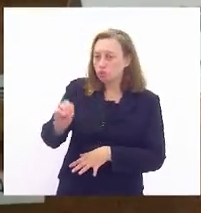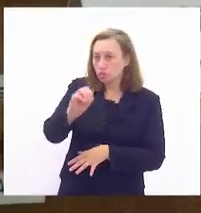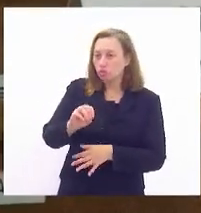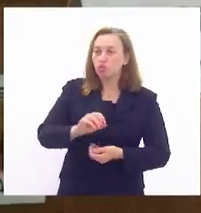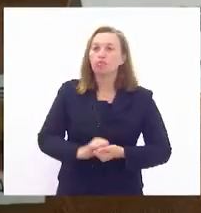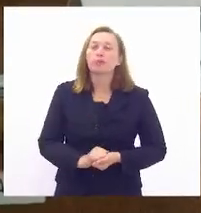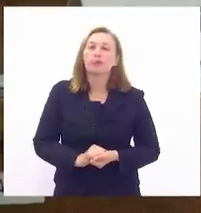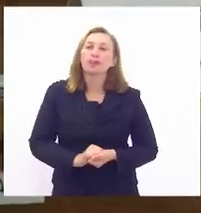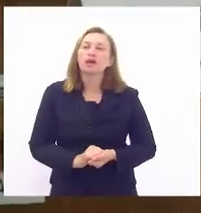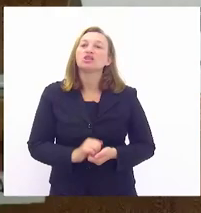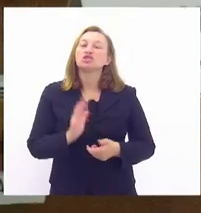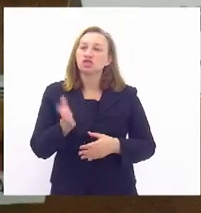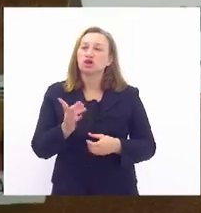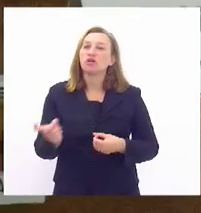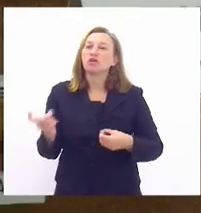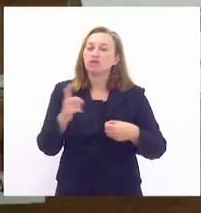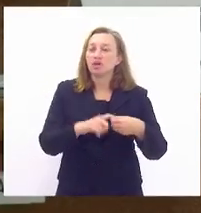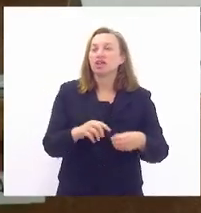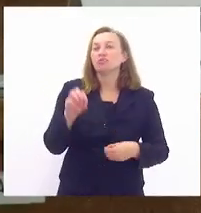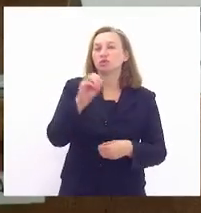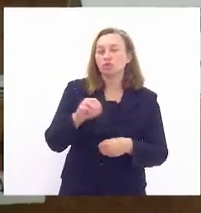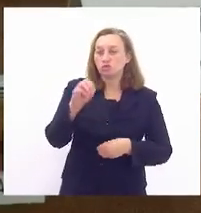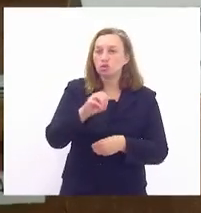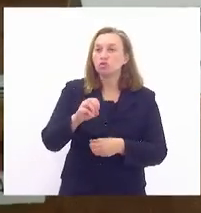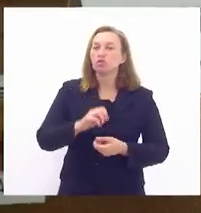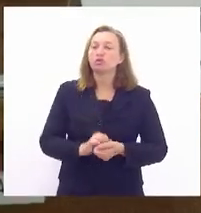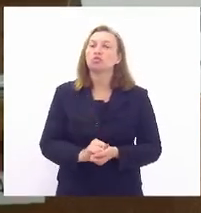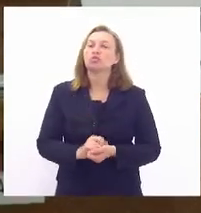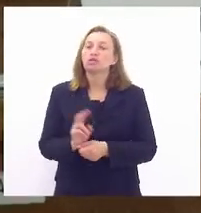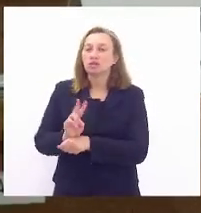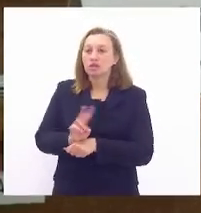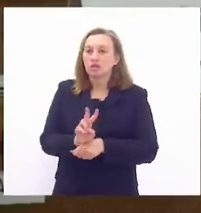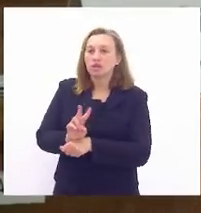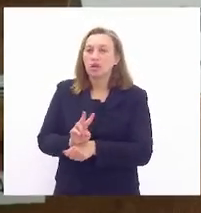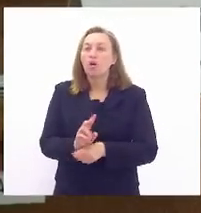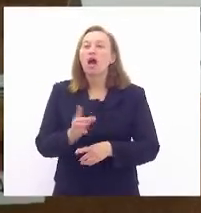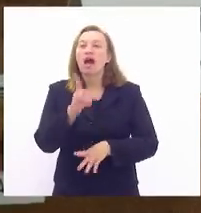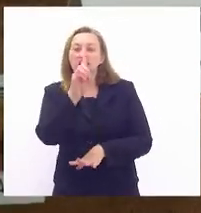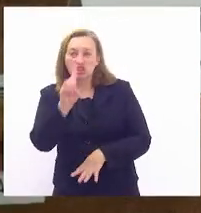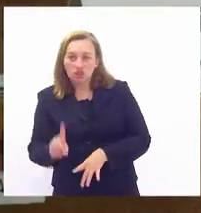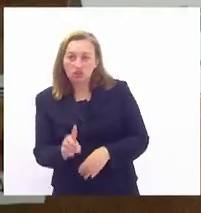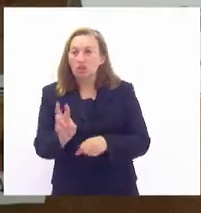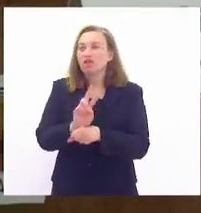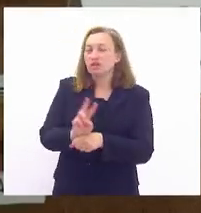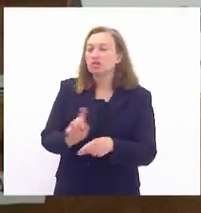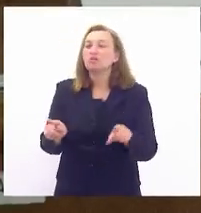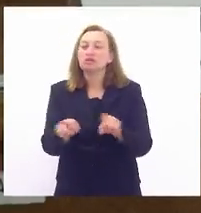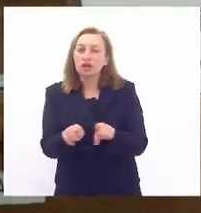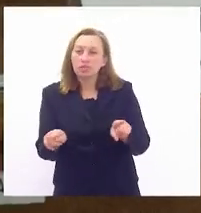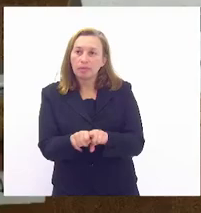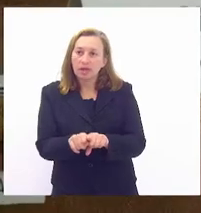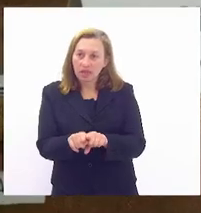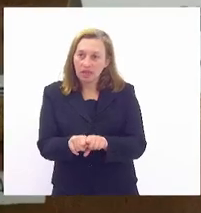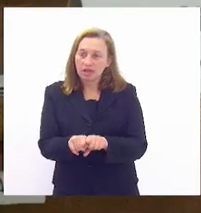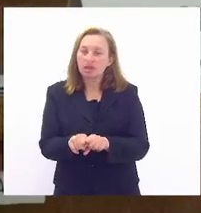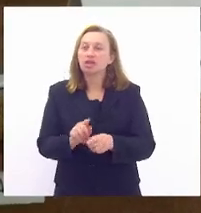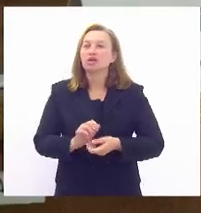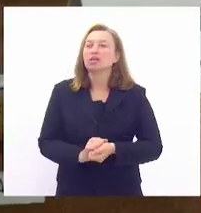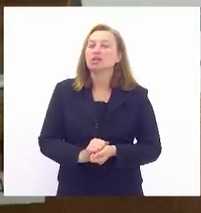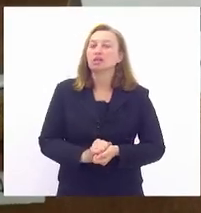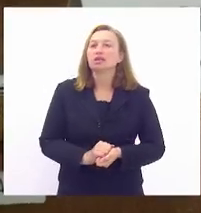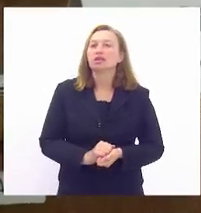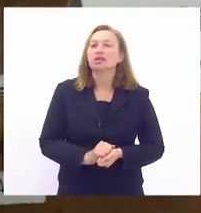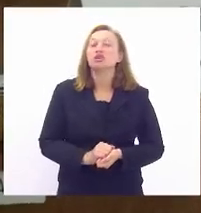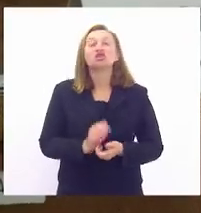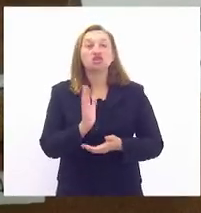em outubro a gente já tem nova previsão. A diretoria de fiscalização também, fiscalização e pós-licença, também